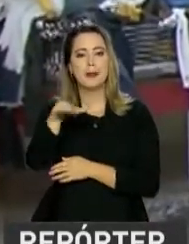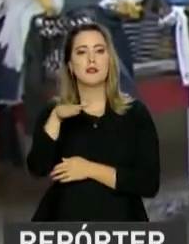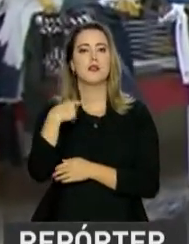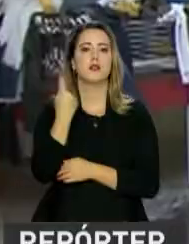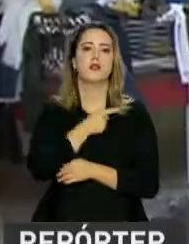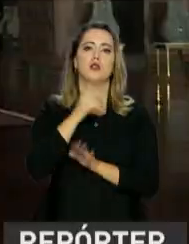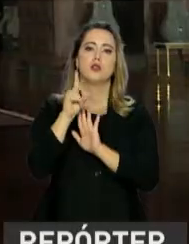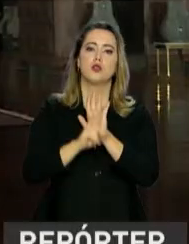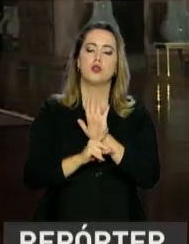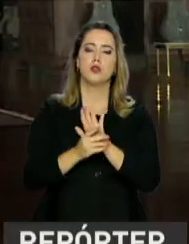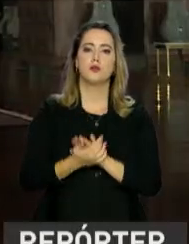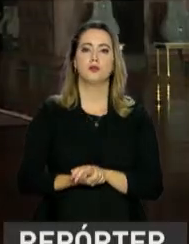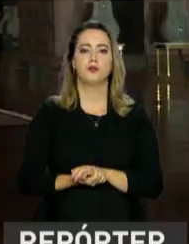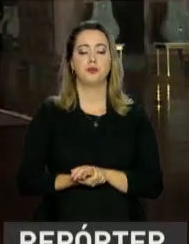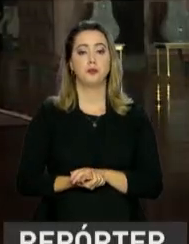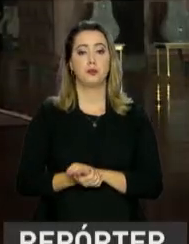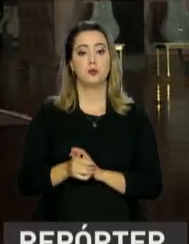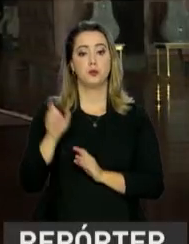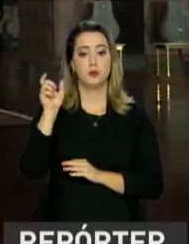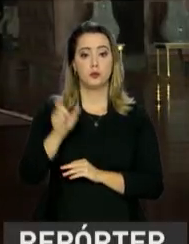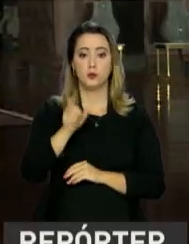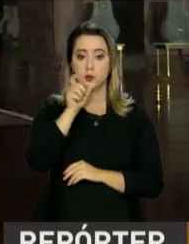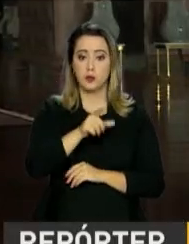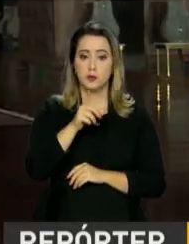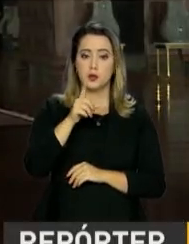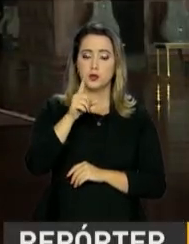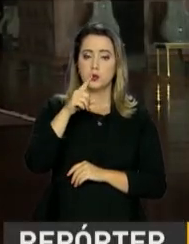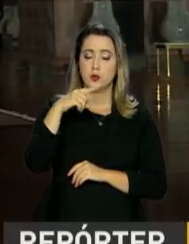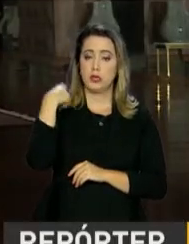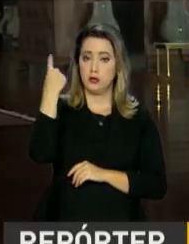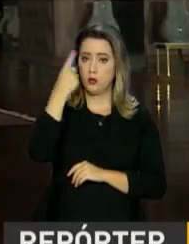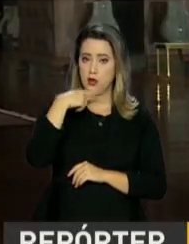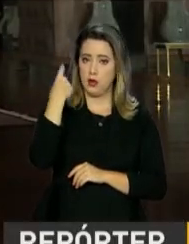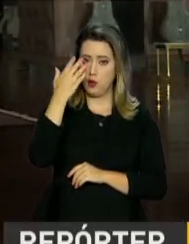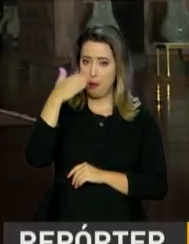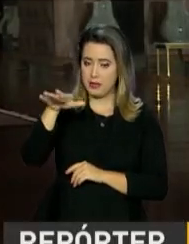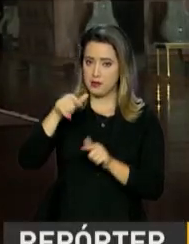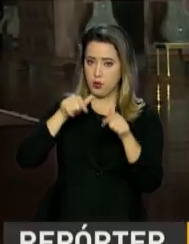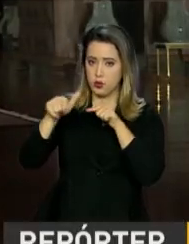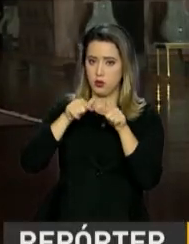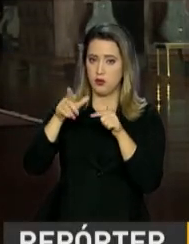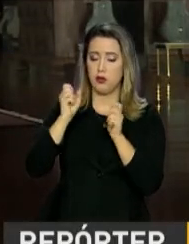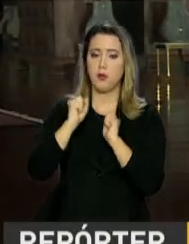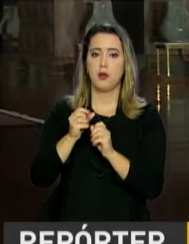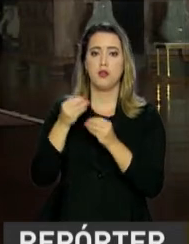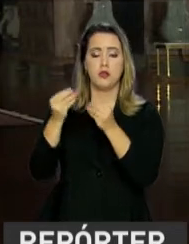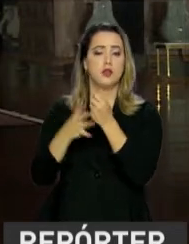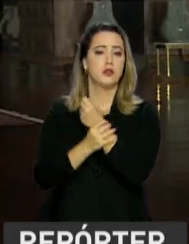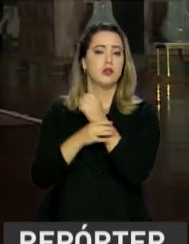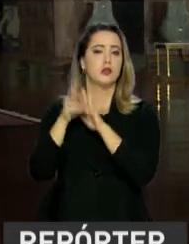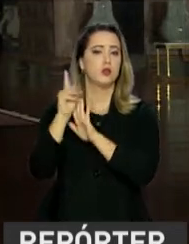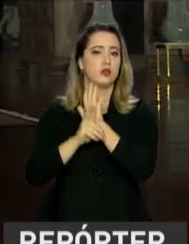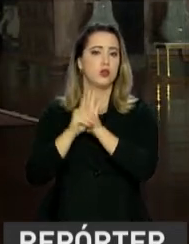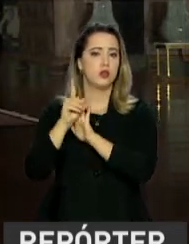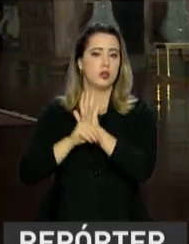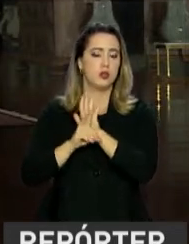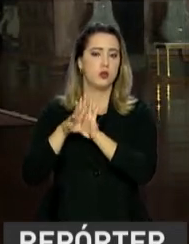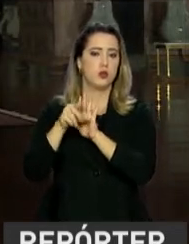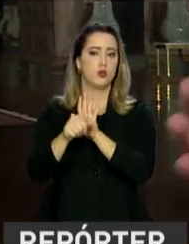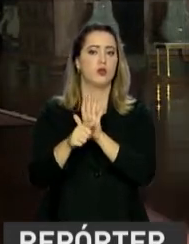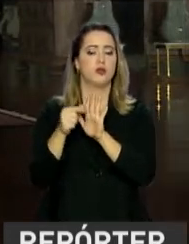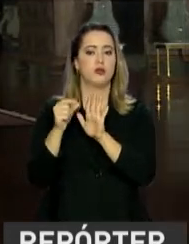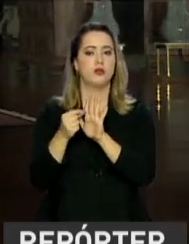vamos ter direito o trabalhador em tempo parcial está assegurado a ele os devidos direitos